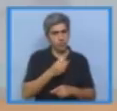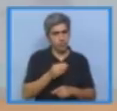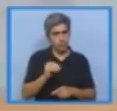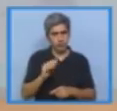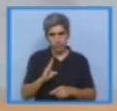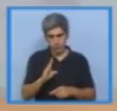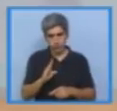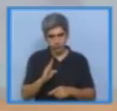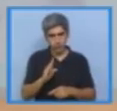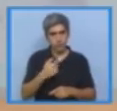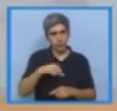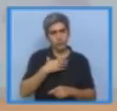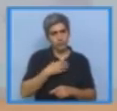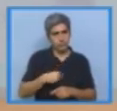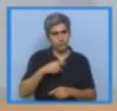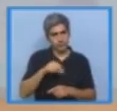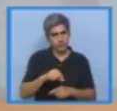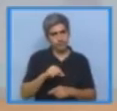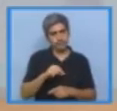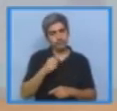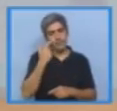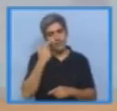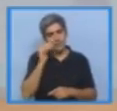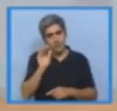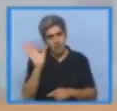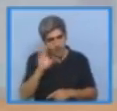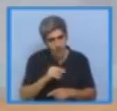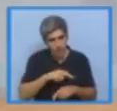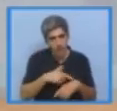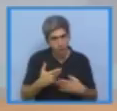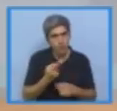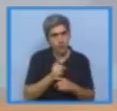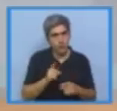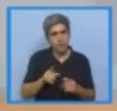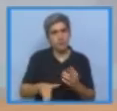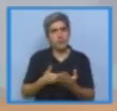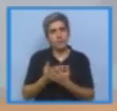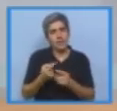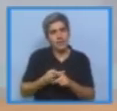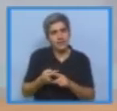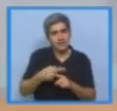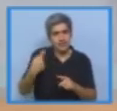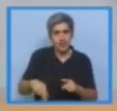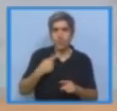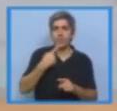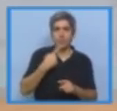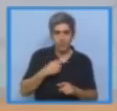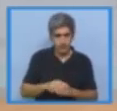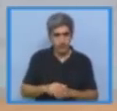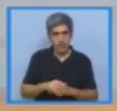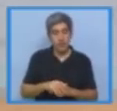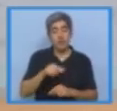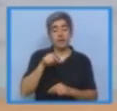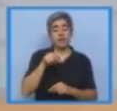nós também gostaríamos de, se calhar, chamar mais a atenção para ela neste momento, porque nos parece uma proposta mesmo interessante. Isto parte de